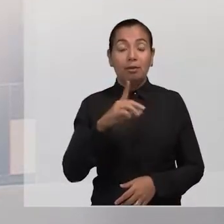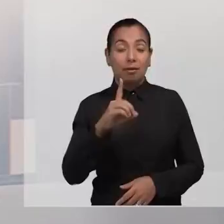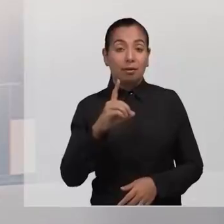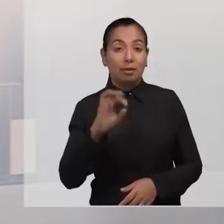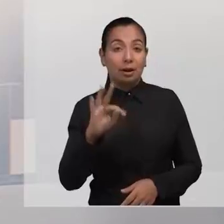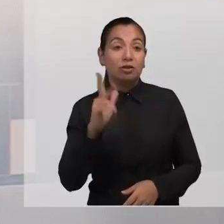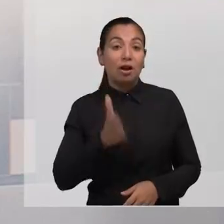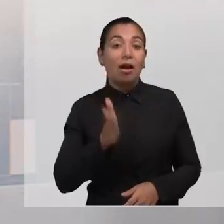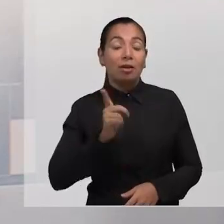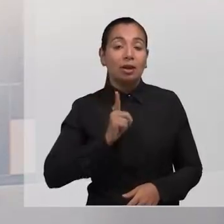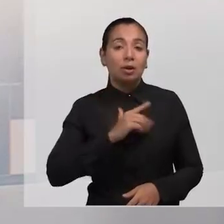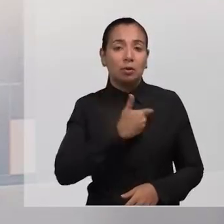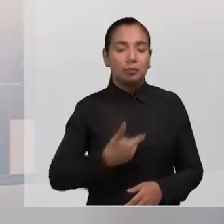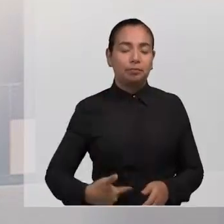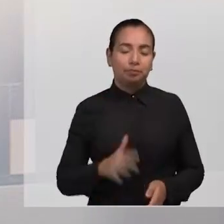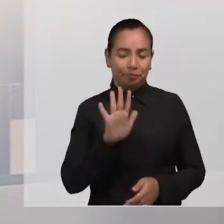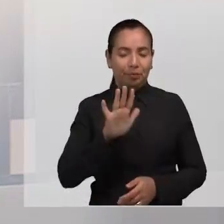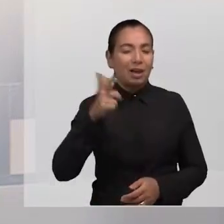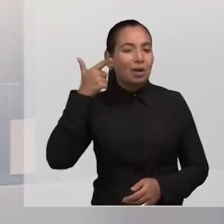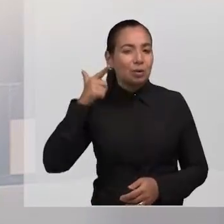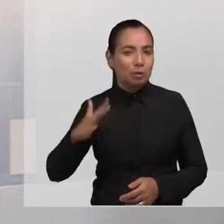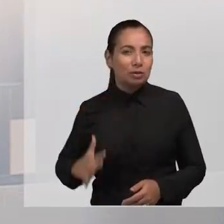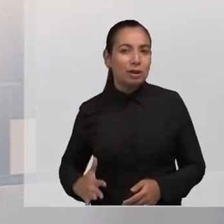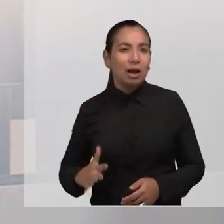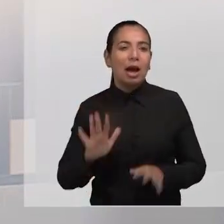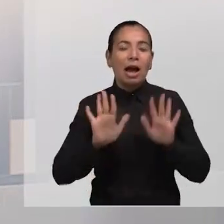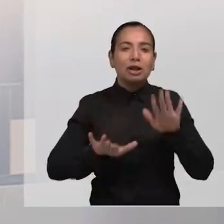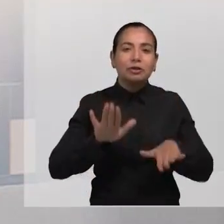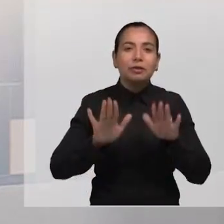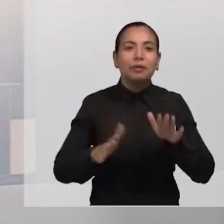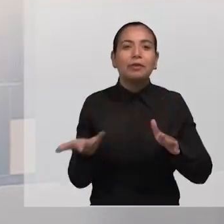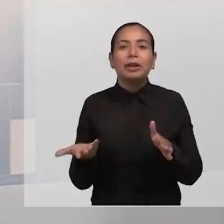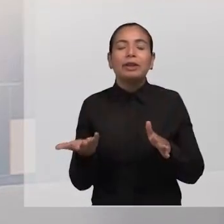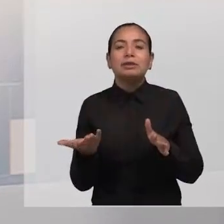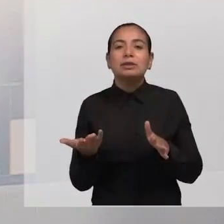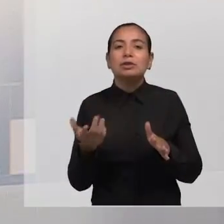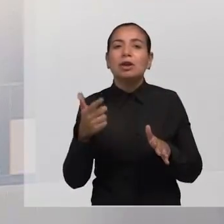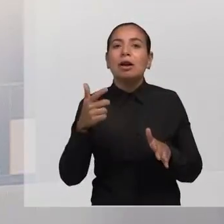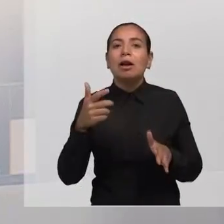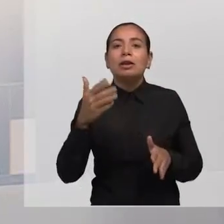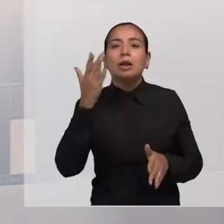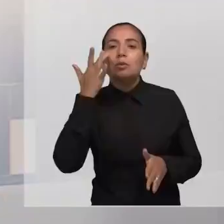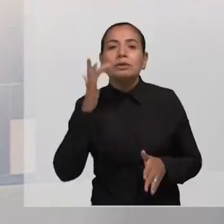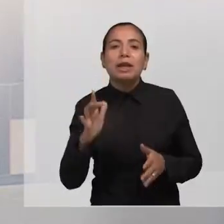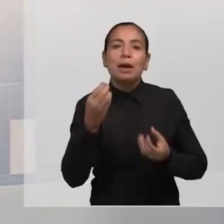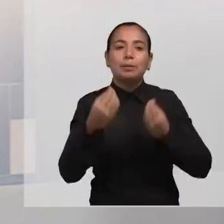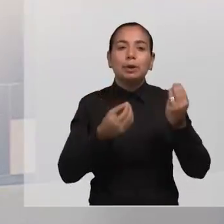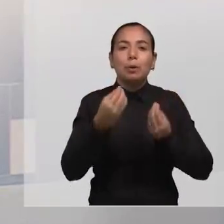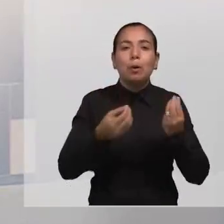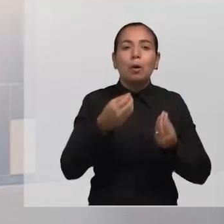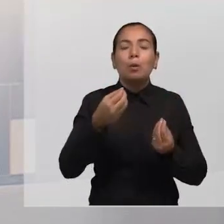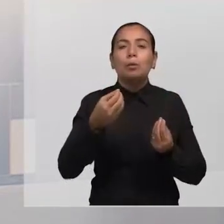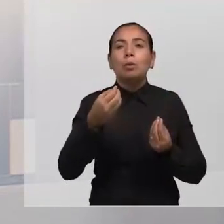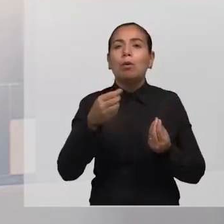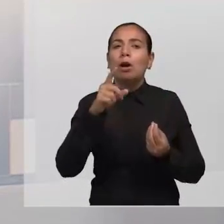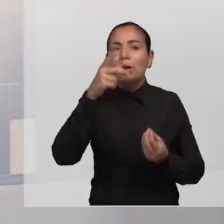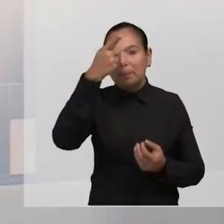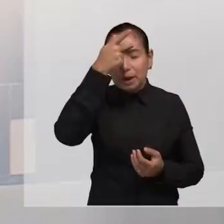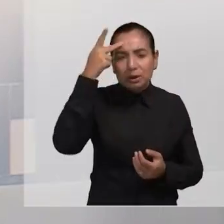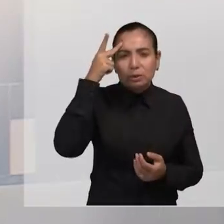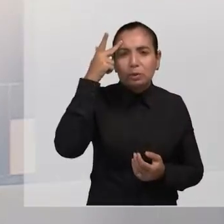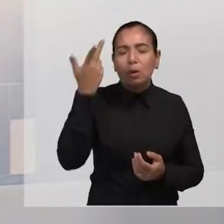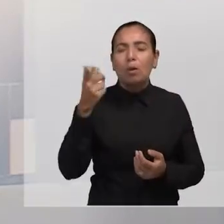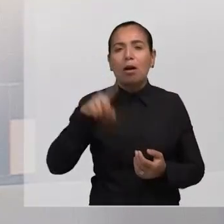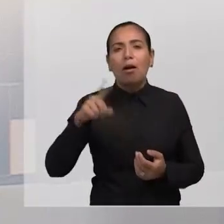dedo às vezes que ela deu entrevista falando alguma coisa direcionada ao estado do Ceará e à